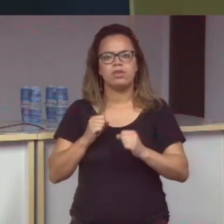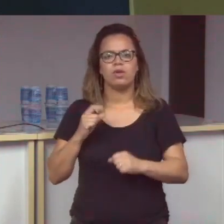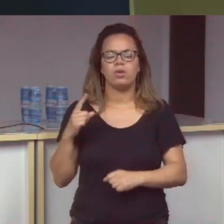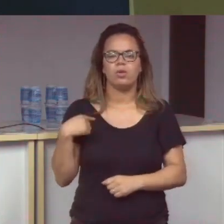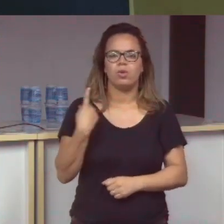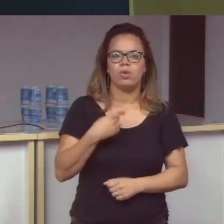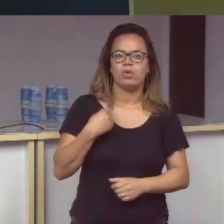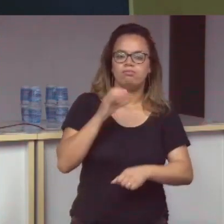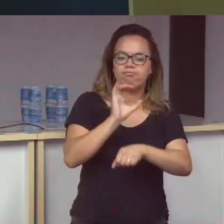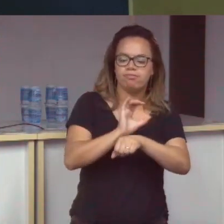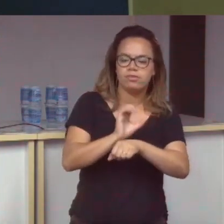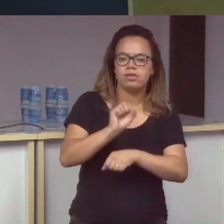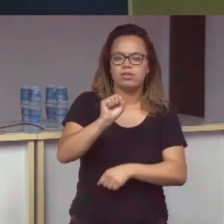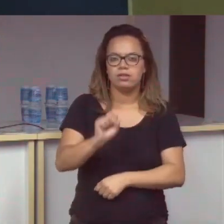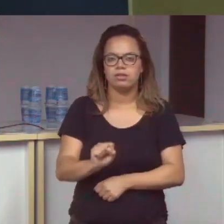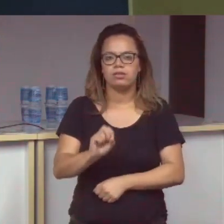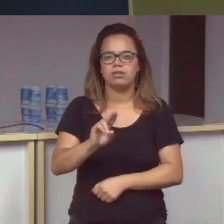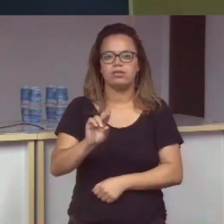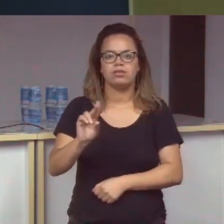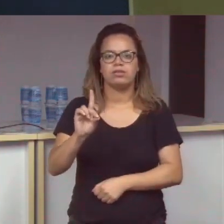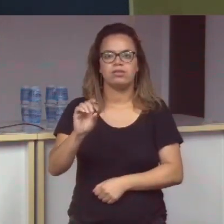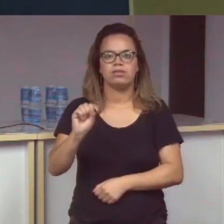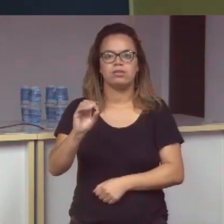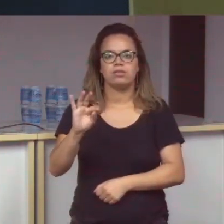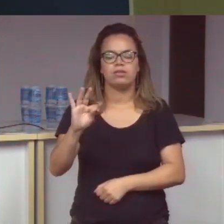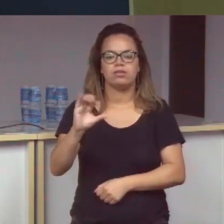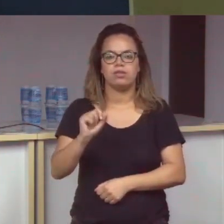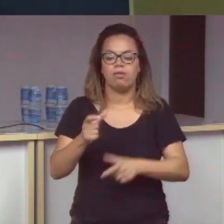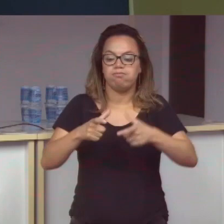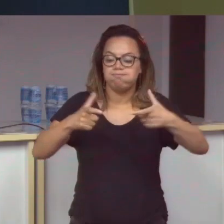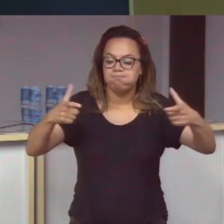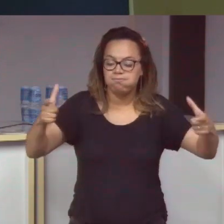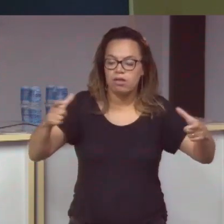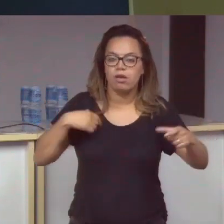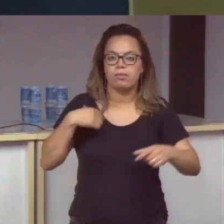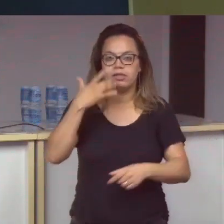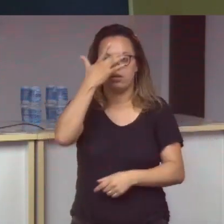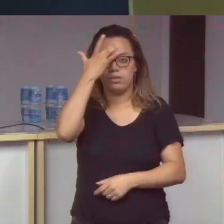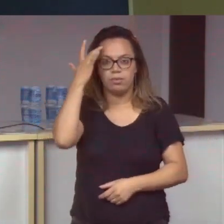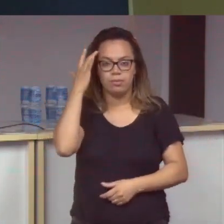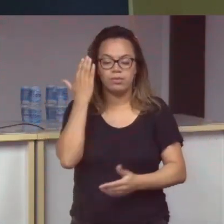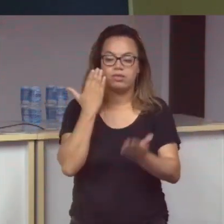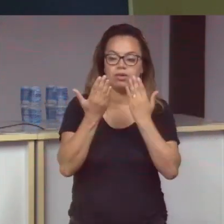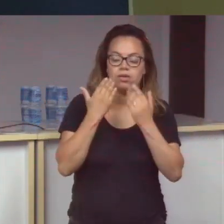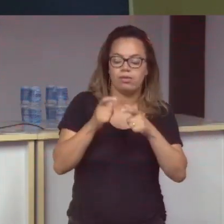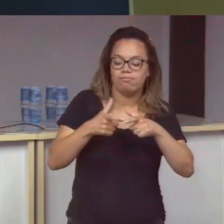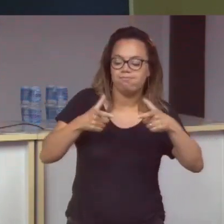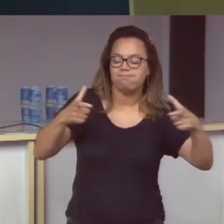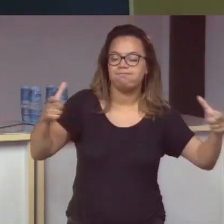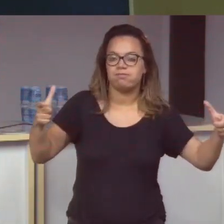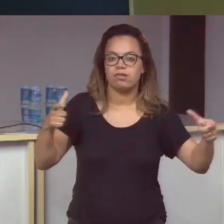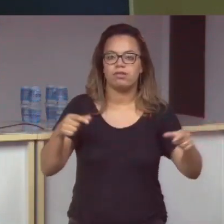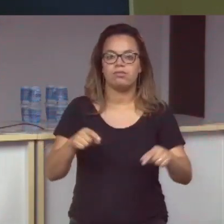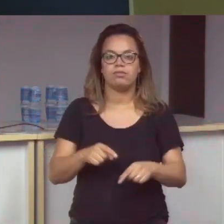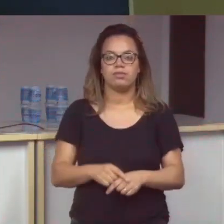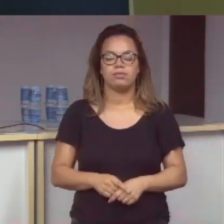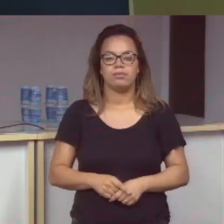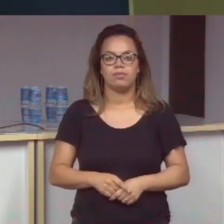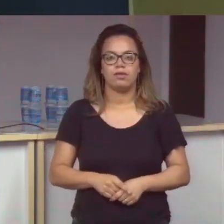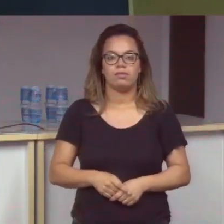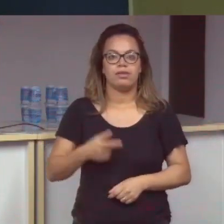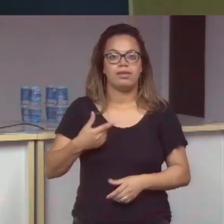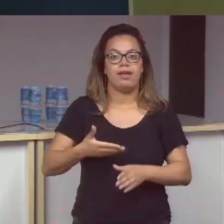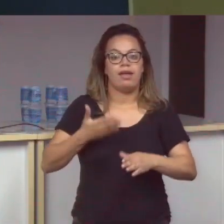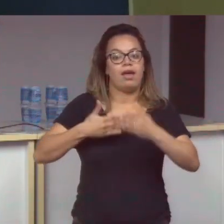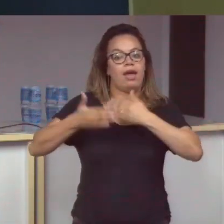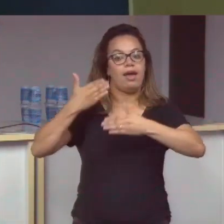nossos estados do Sudeste têm a maior densidade demográfica, o maior número de psicólogos, e isso tudo antes de